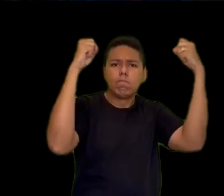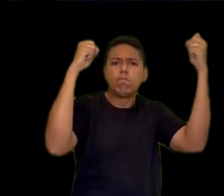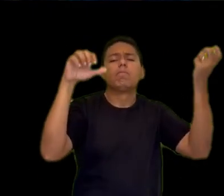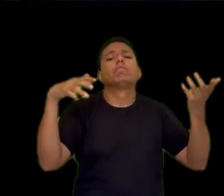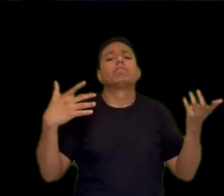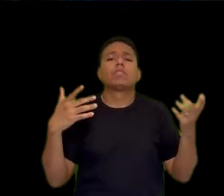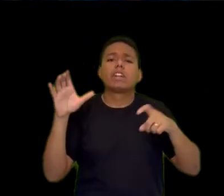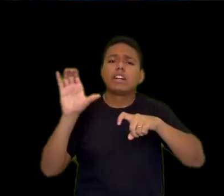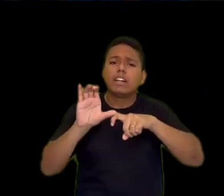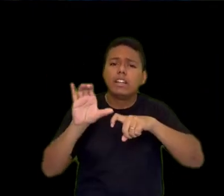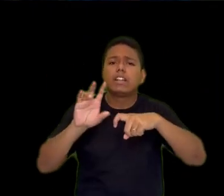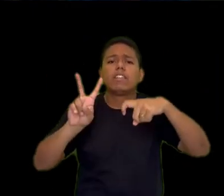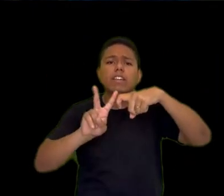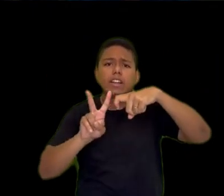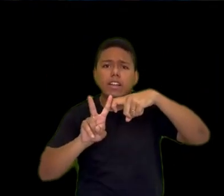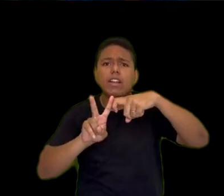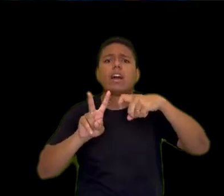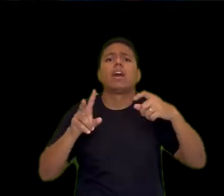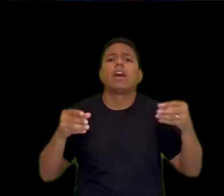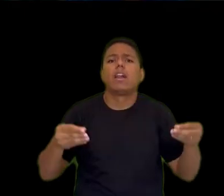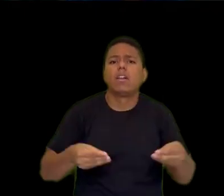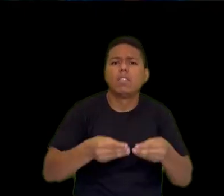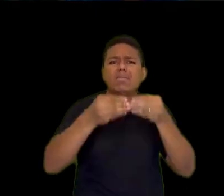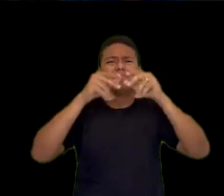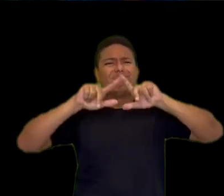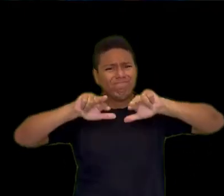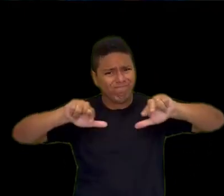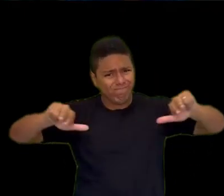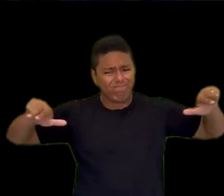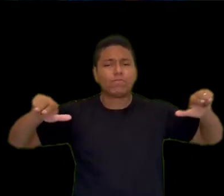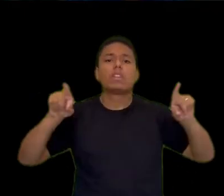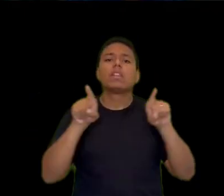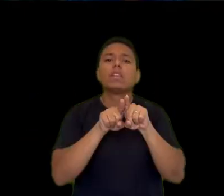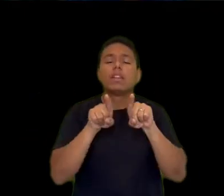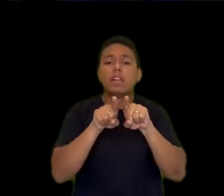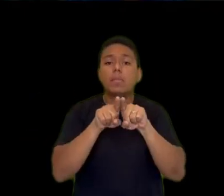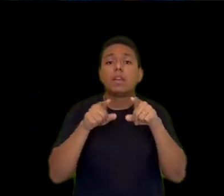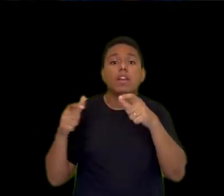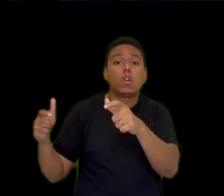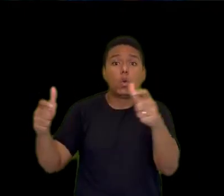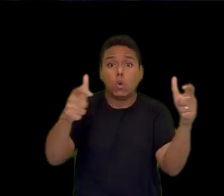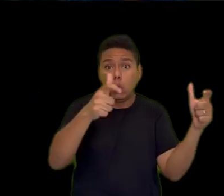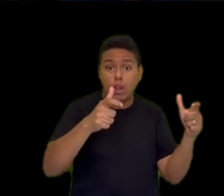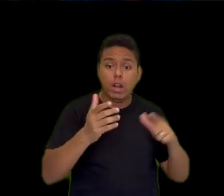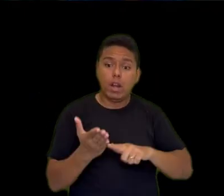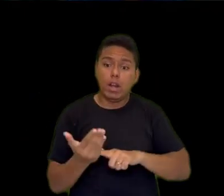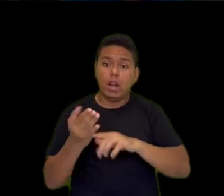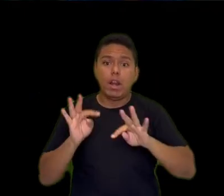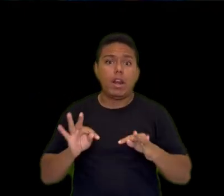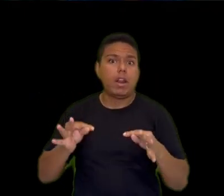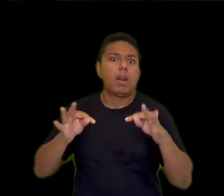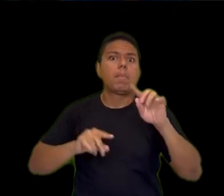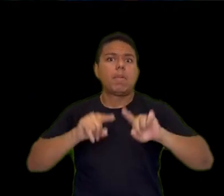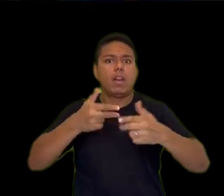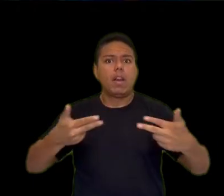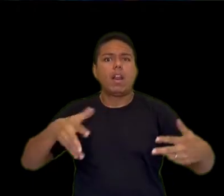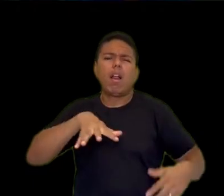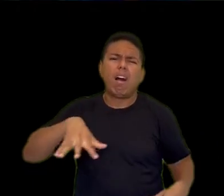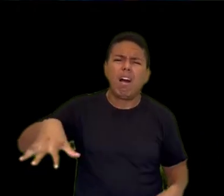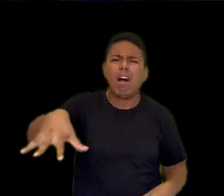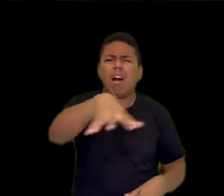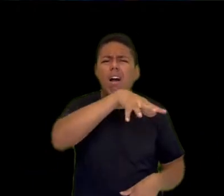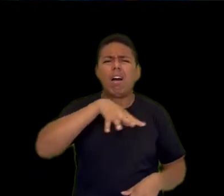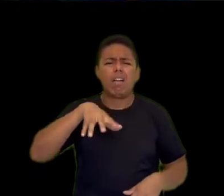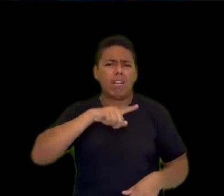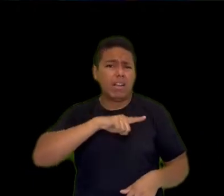as instalações físicas, equipamentos e tecnologias e ambientes envolvidos em todas as fases e processos de produção de